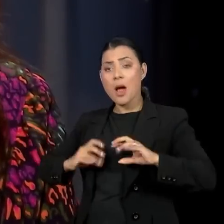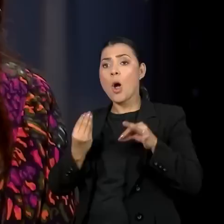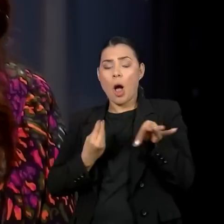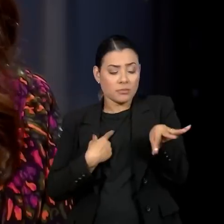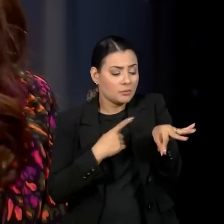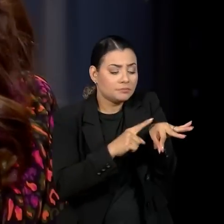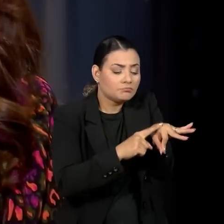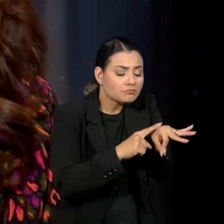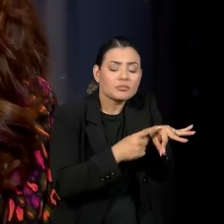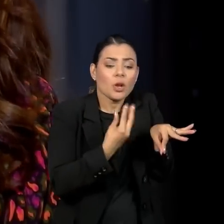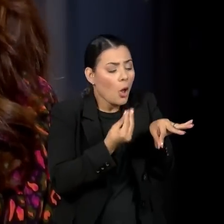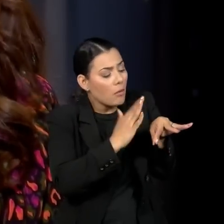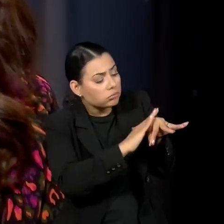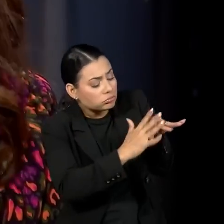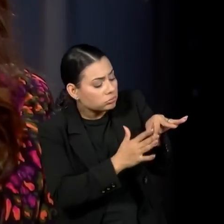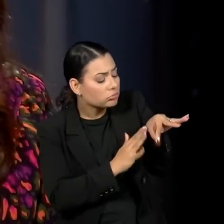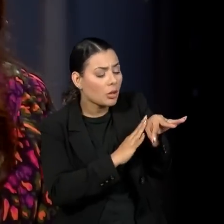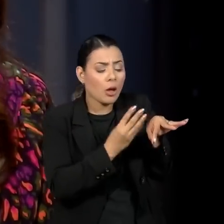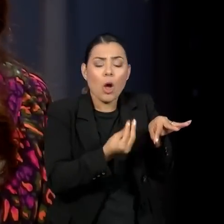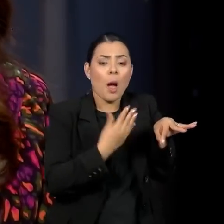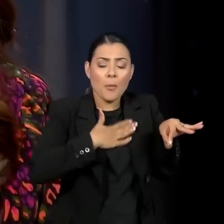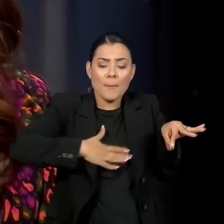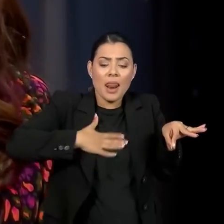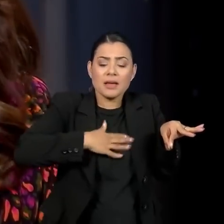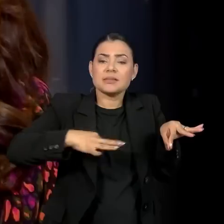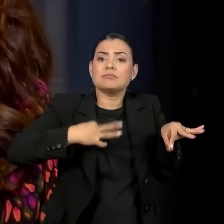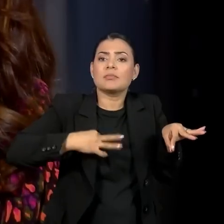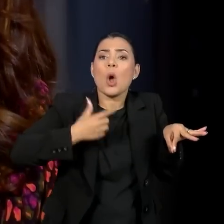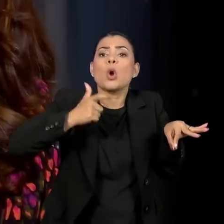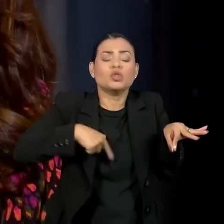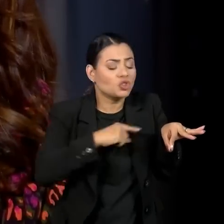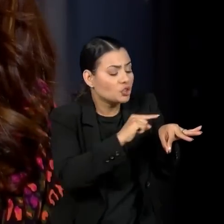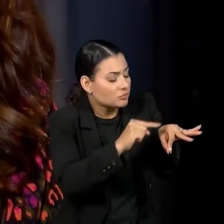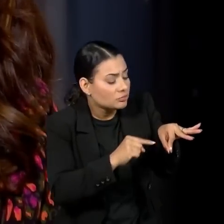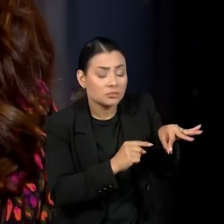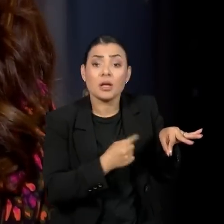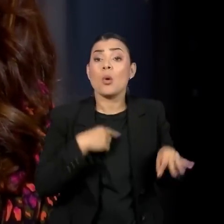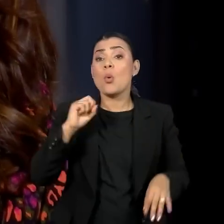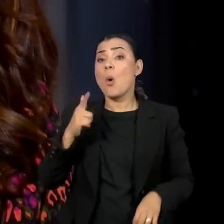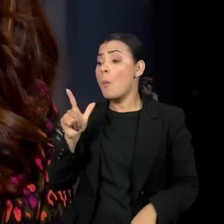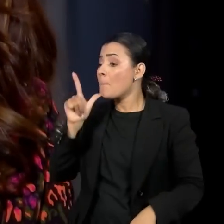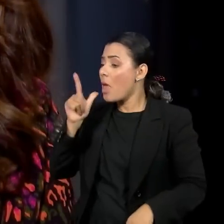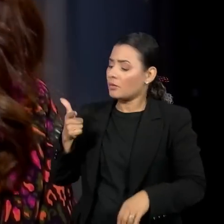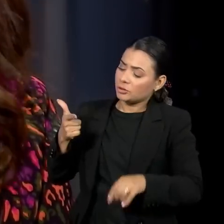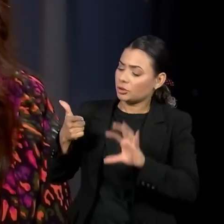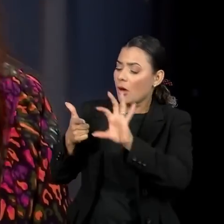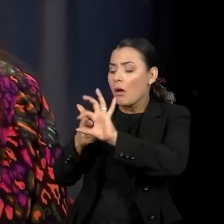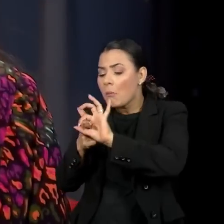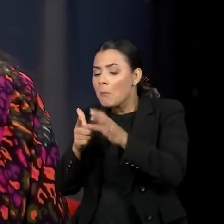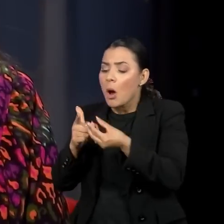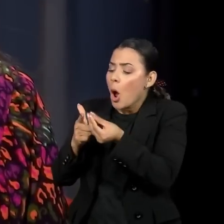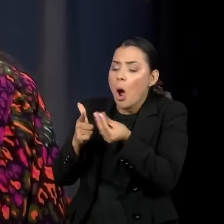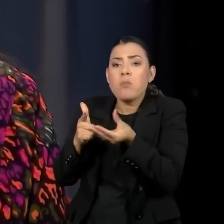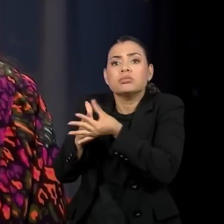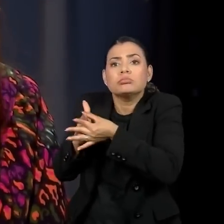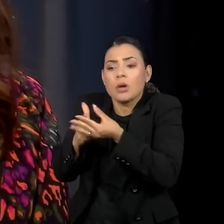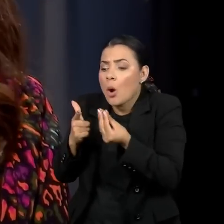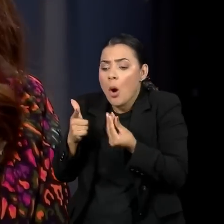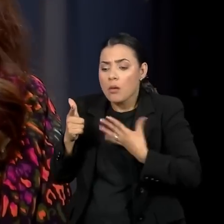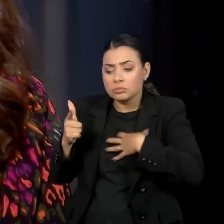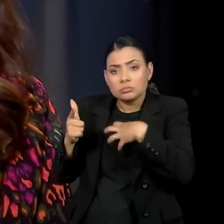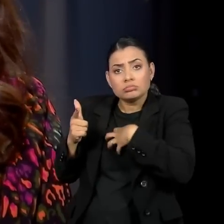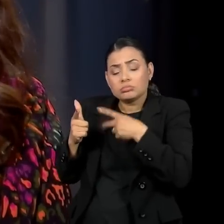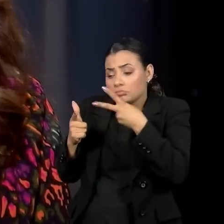é o seu pênis, quando você toca, em que lugar você sente mais sensibilidade, né? Como é a sensação de estar excitado, de chegar ao orgasmo,